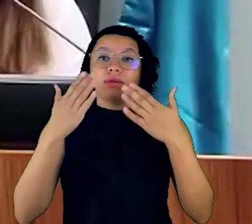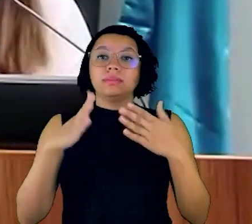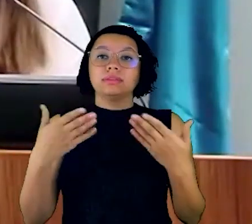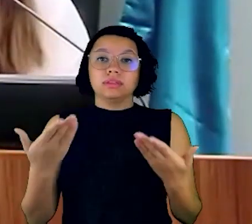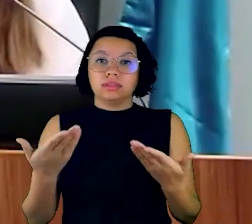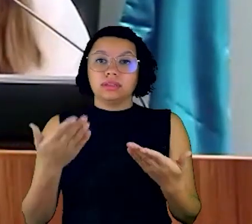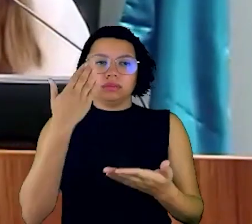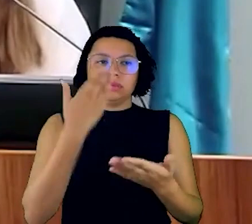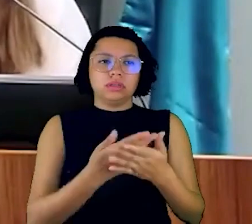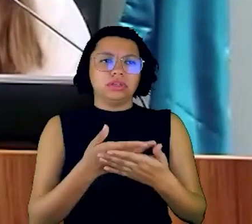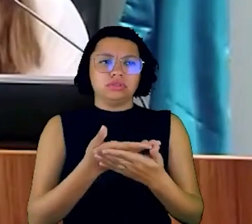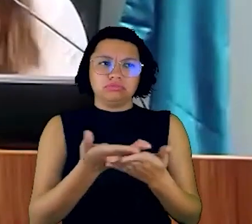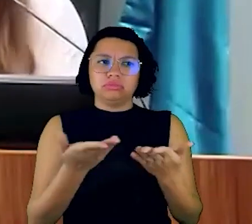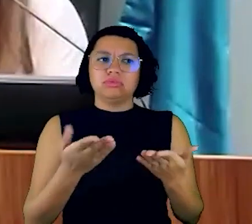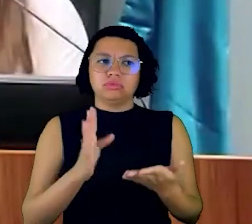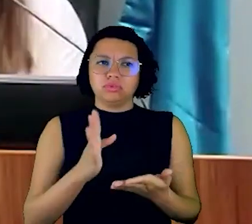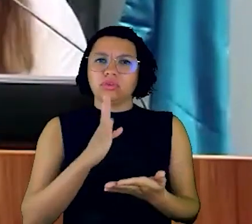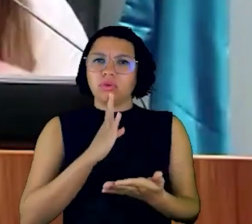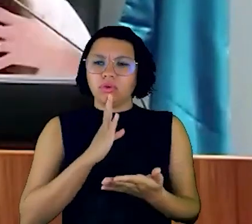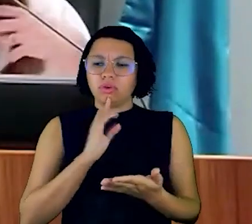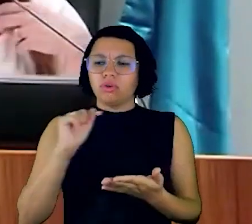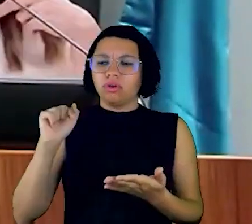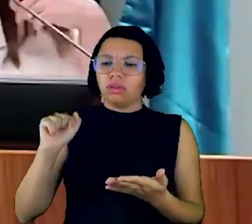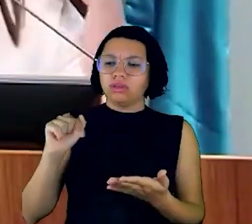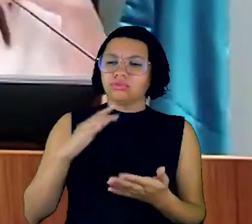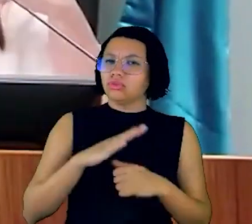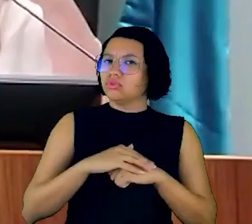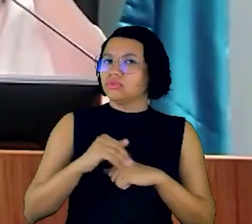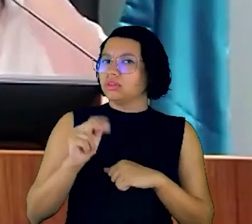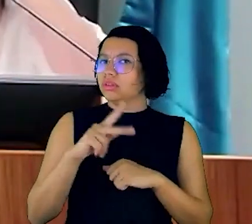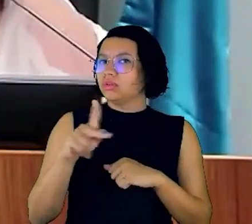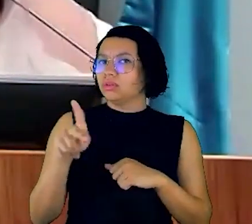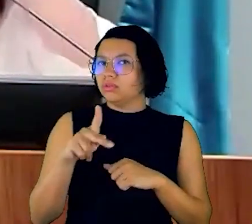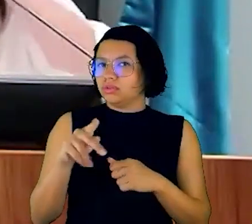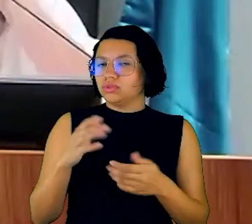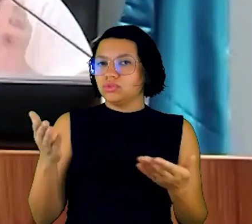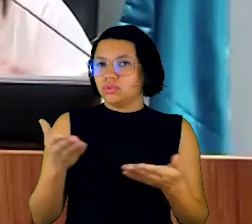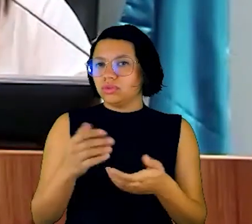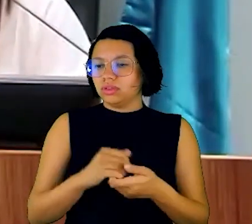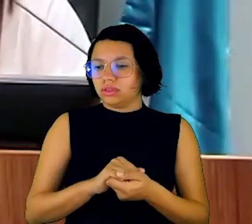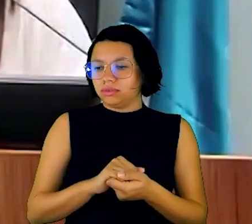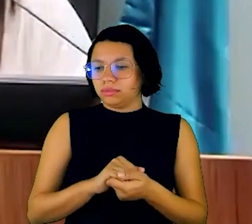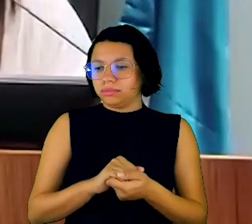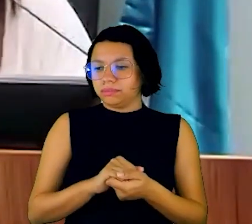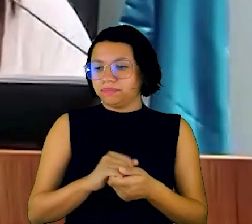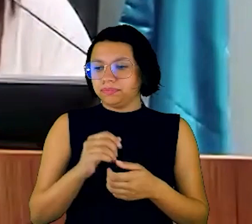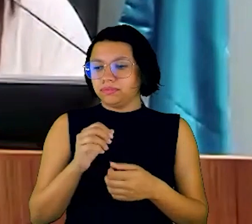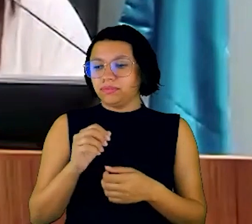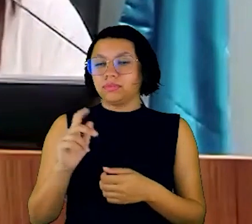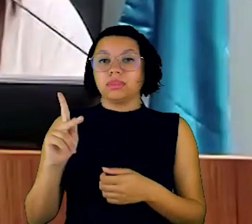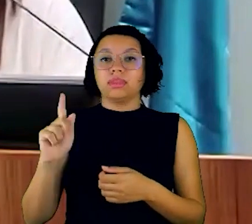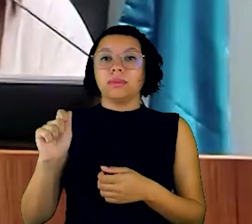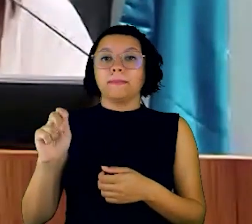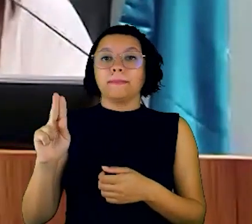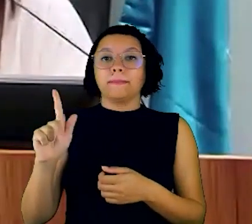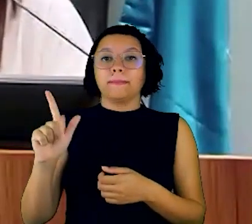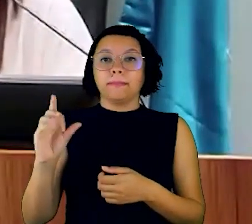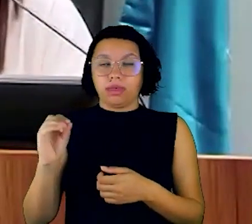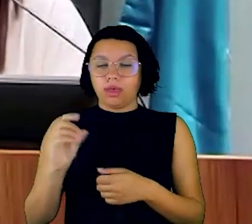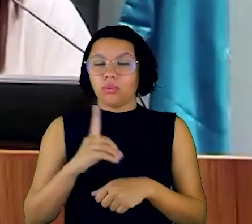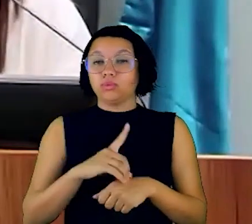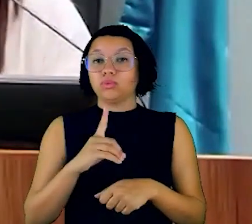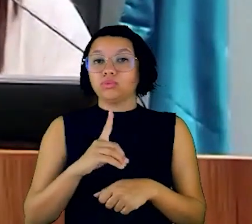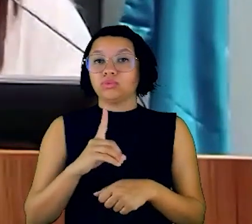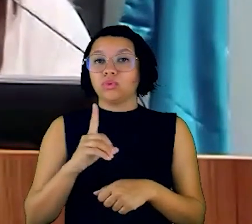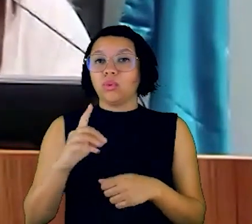então, acredito que todo mundo já conheça, né, o nosso querido professor aqui, o Dr. Paulo César Conrado,